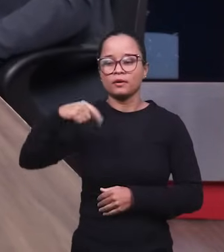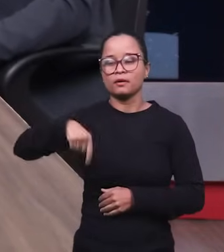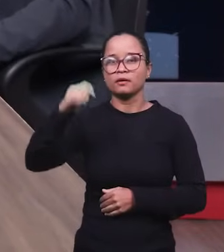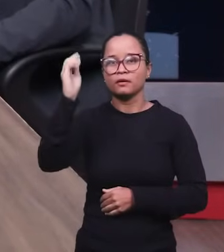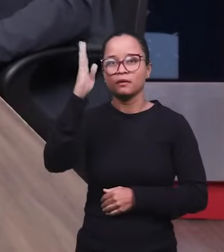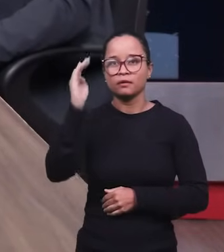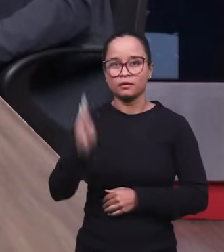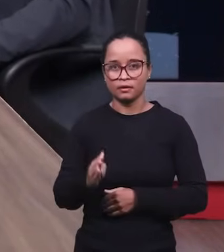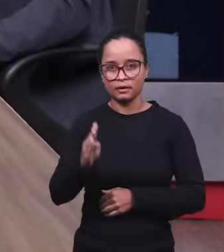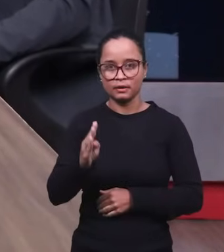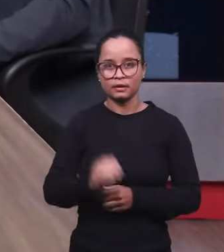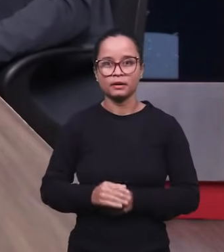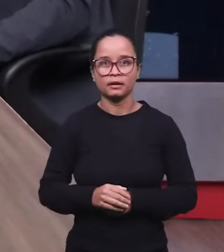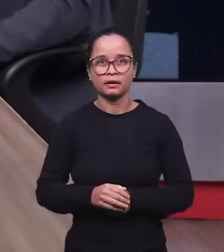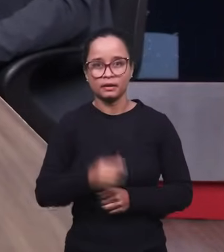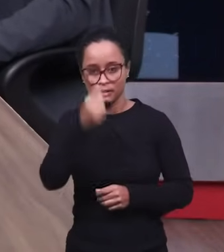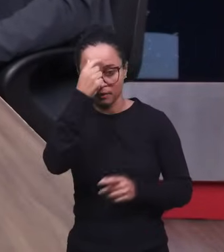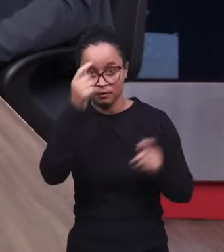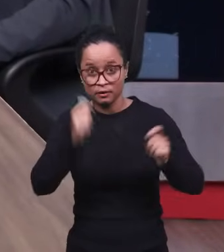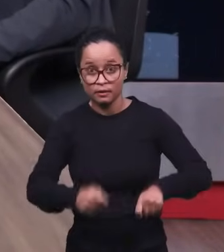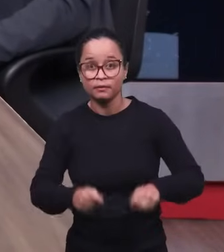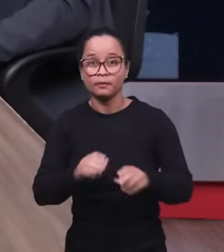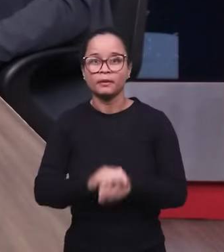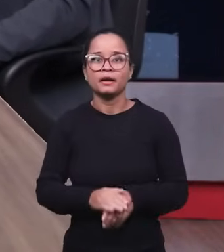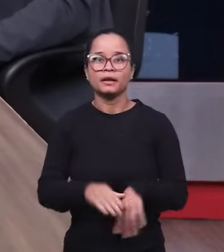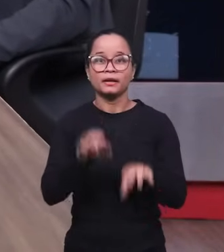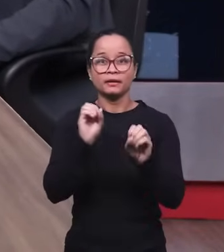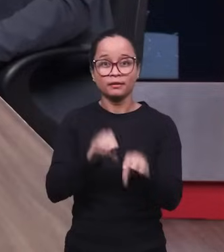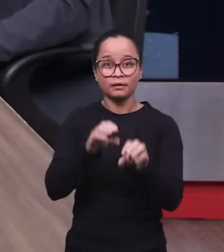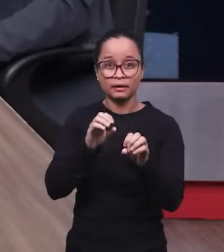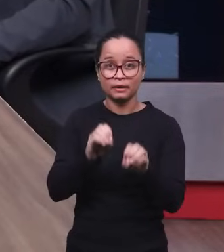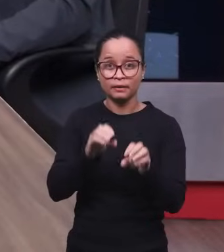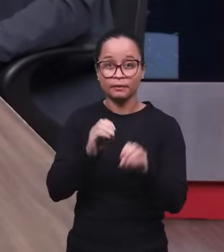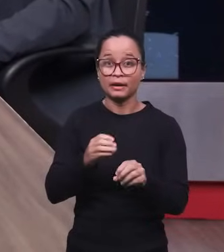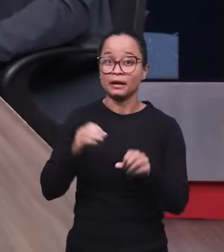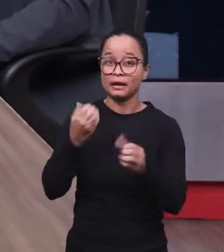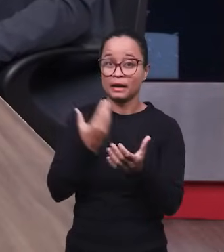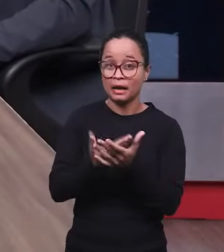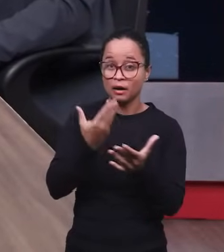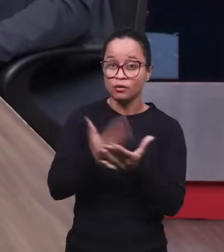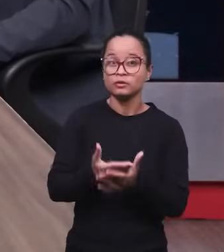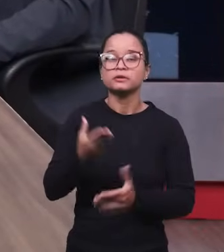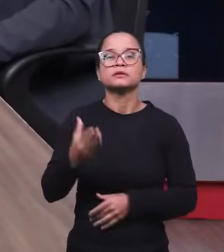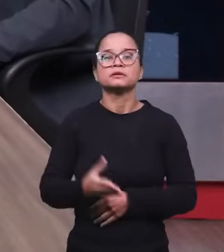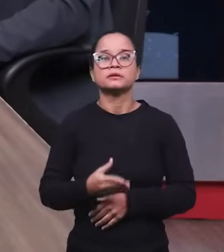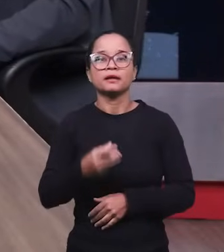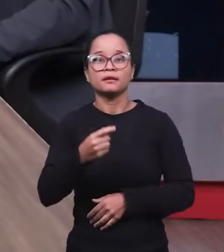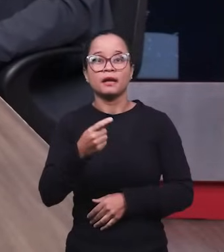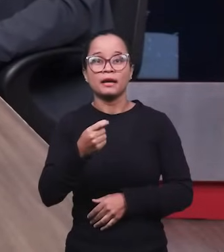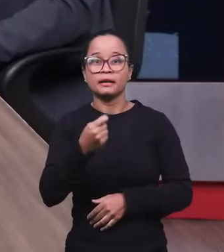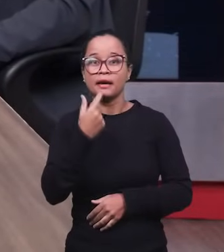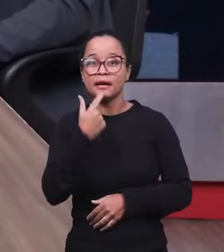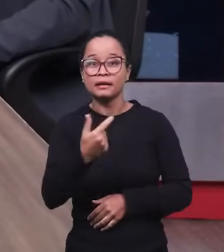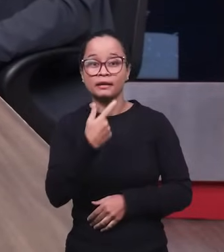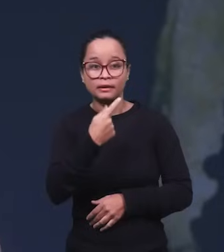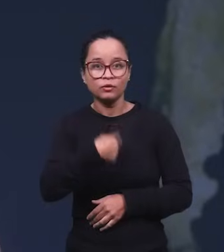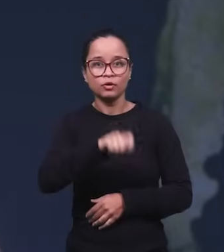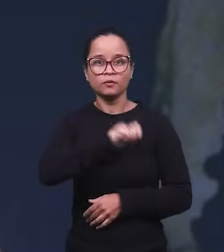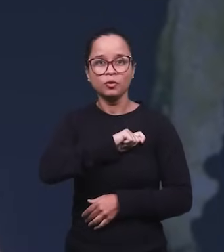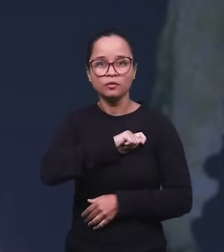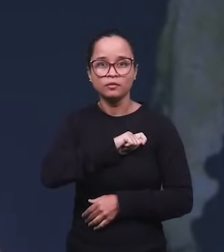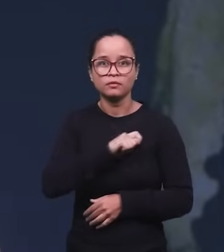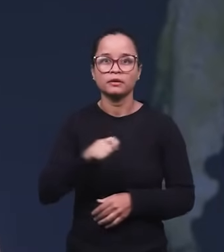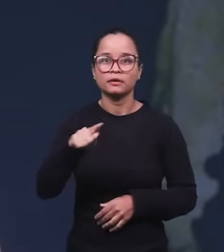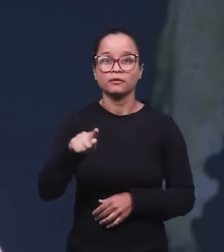Brasil que foram capacitados a dar aulas em espanhol aqui na América do Sul, América Latina. Eles vão